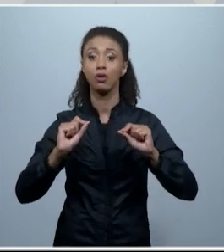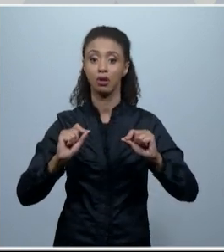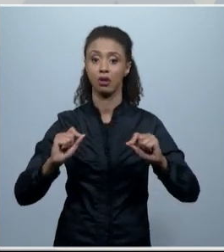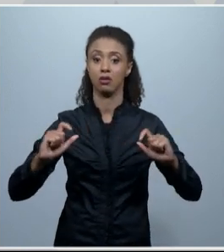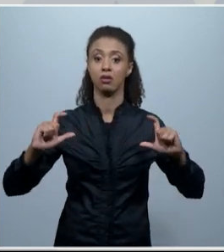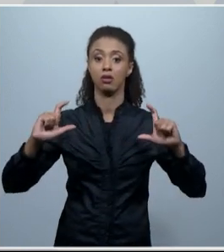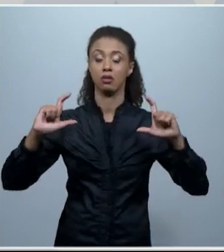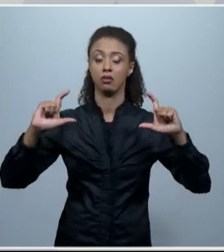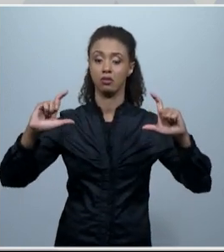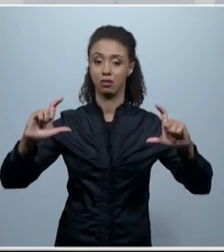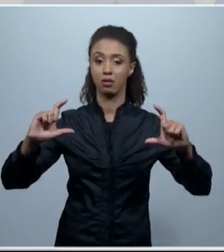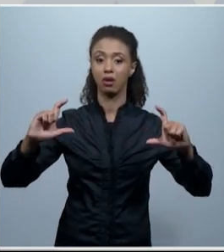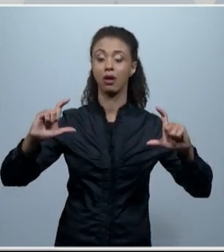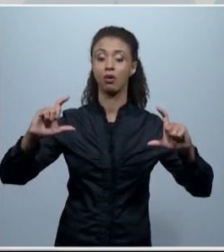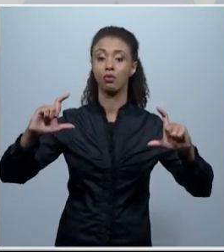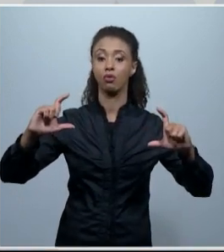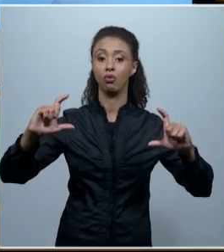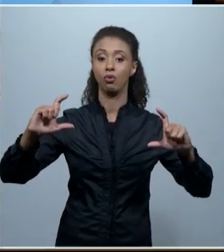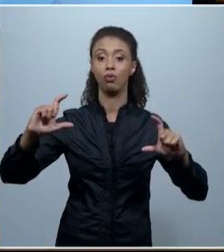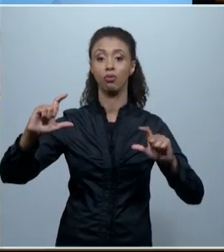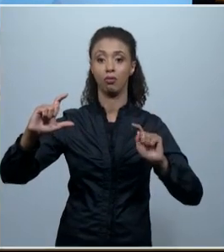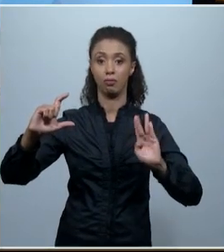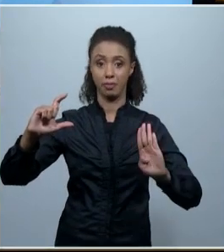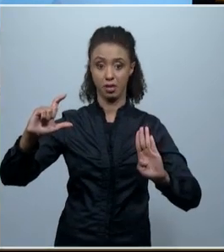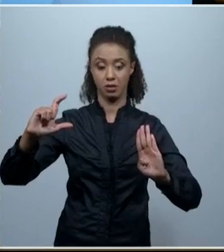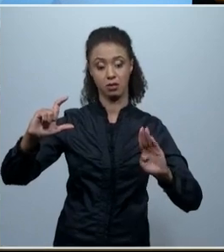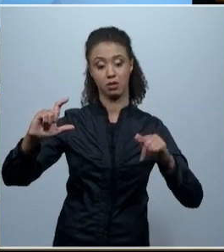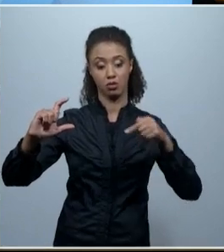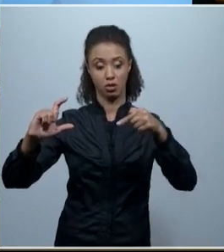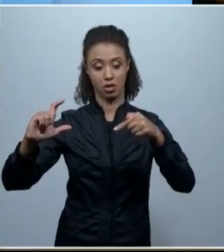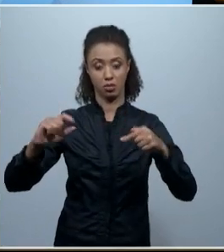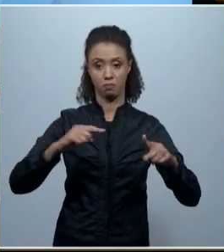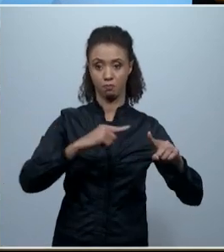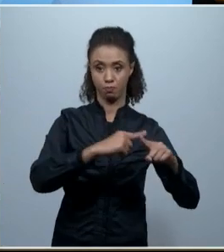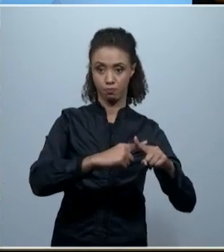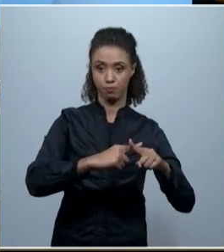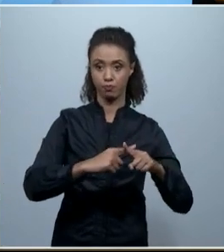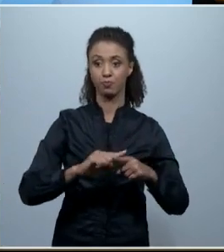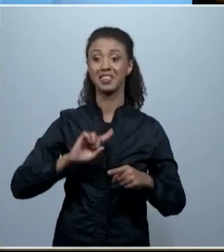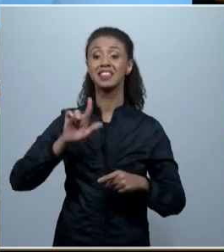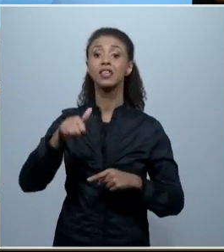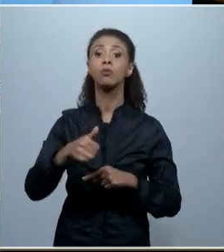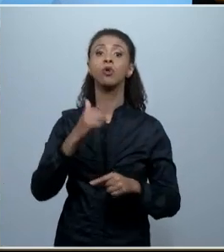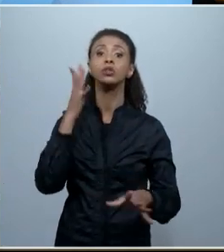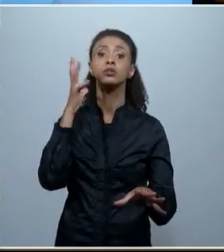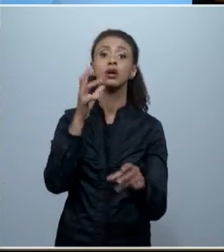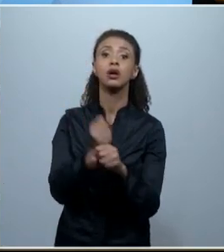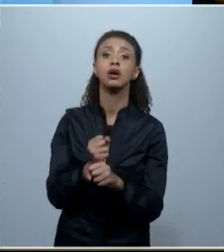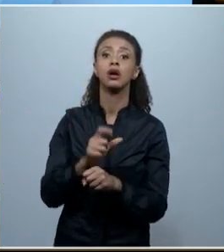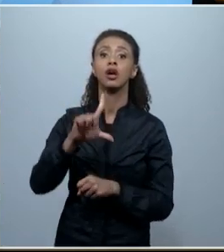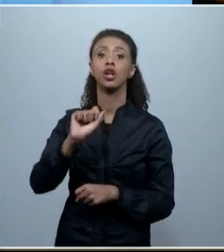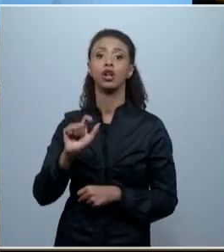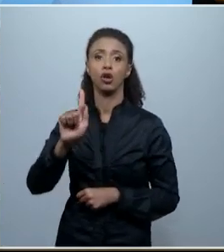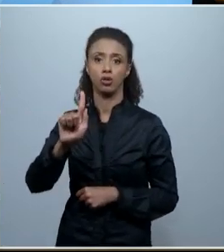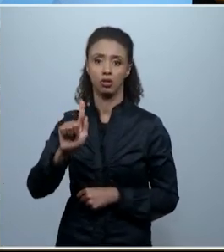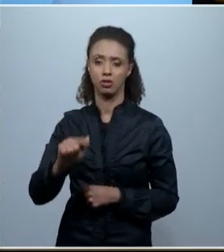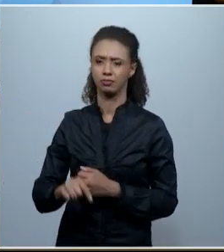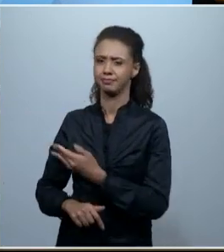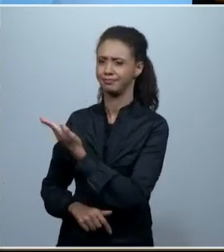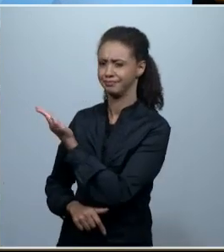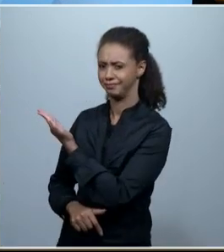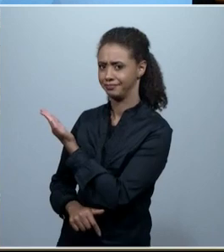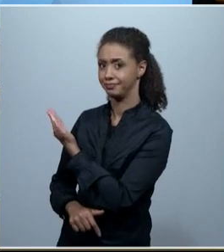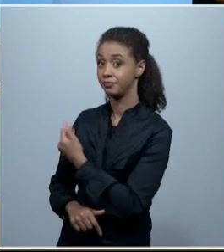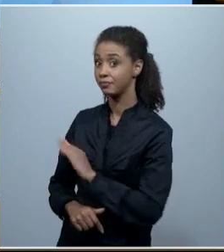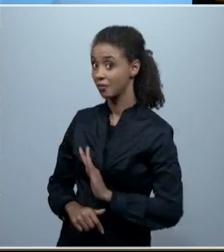p o ponto b é o mais próximo de que e aí tomo o logaritmo dessa cozinha acontece que essa fórmula super